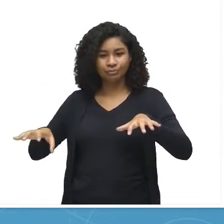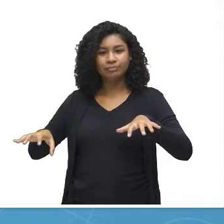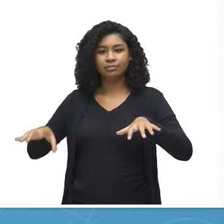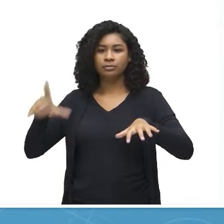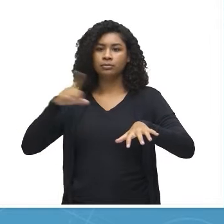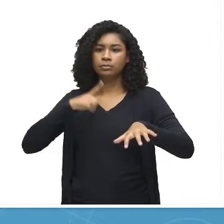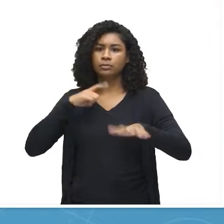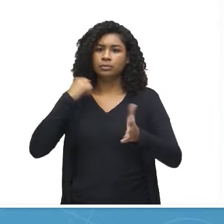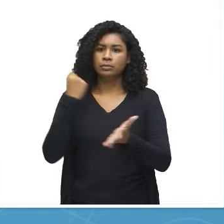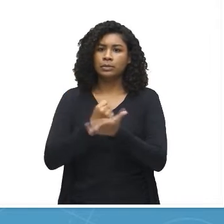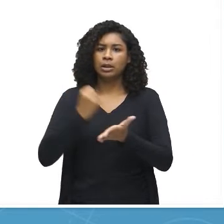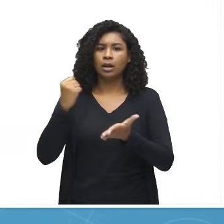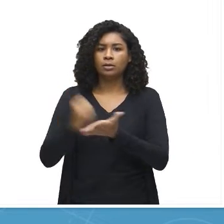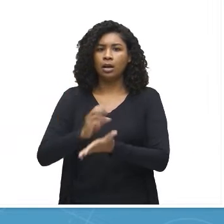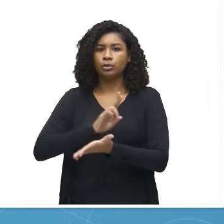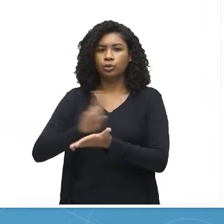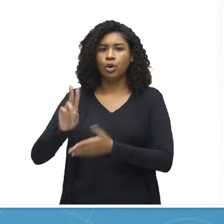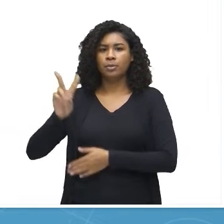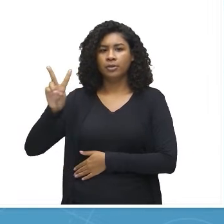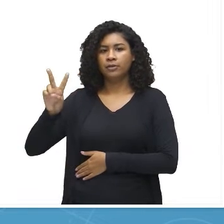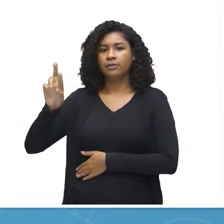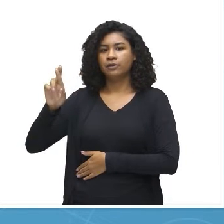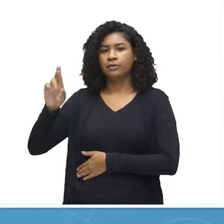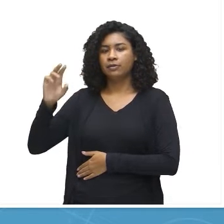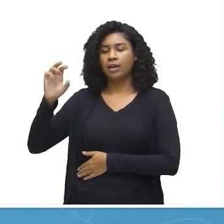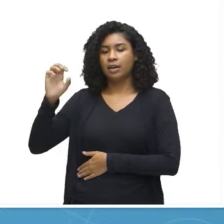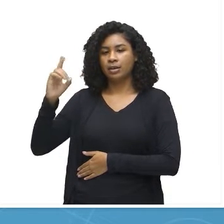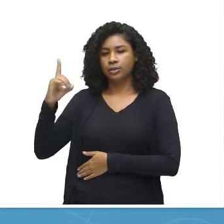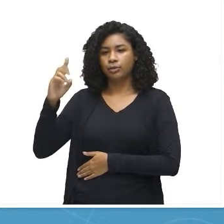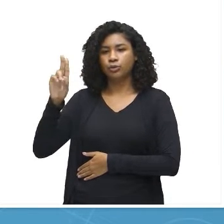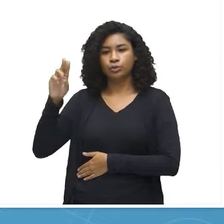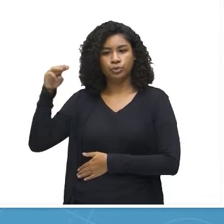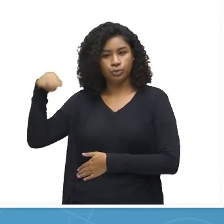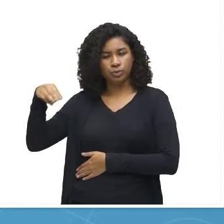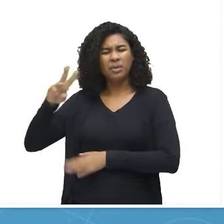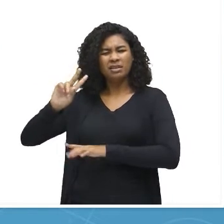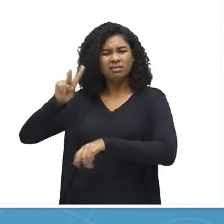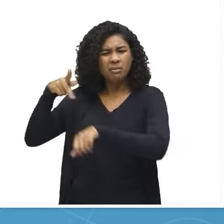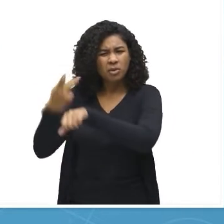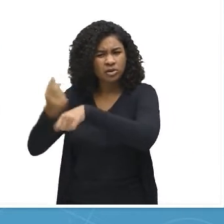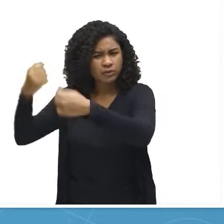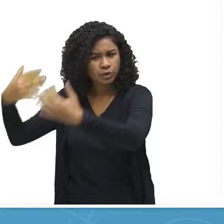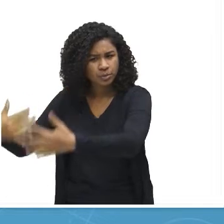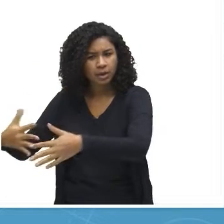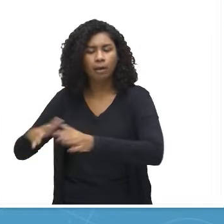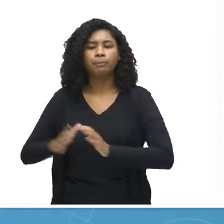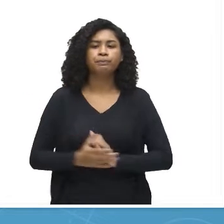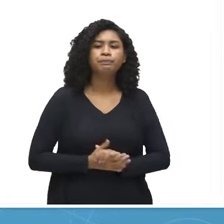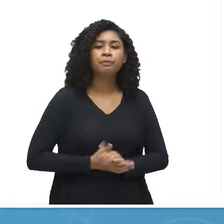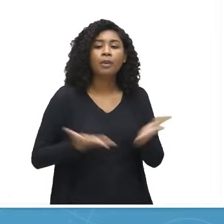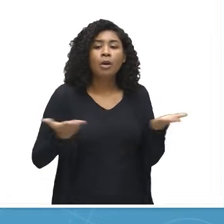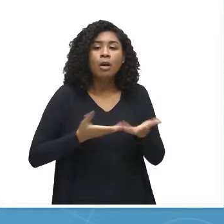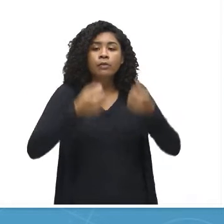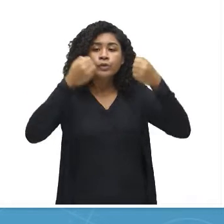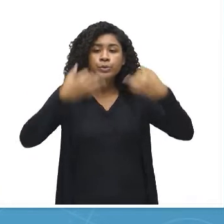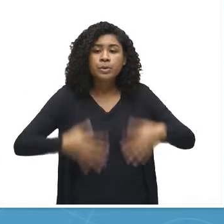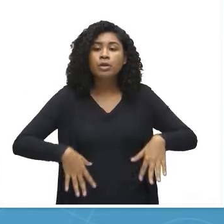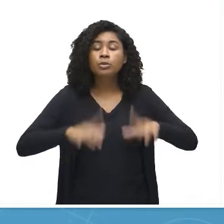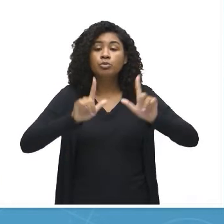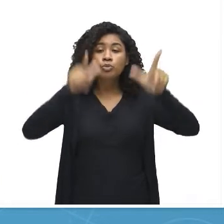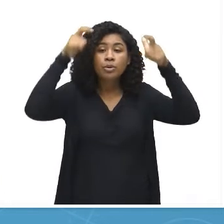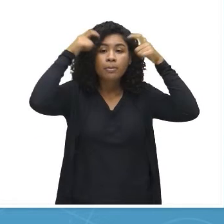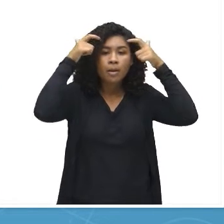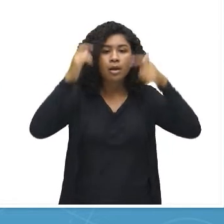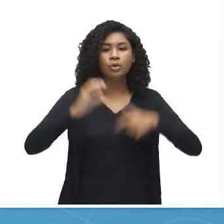de Verdun, tá? Como a gente vai ver aqui. Mas esse Império Carolíngio, professora, por que ele foi tão importante?